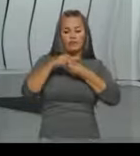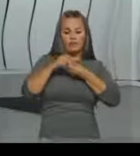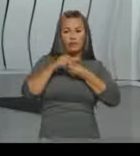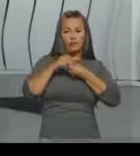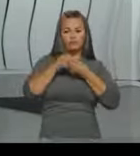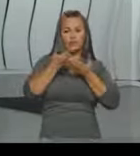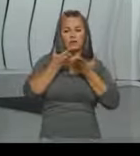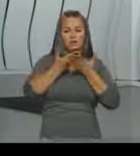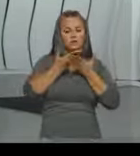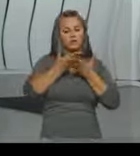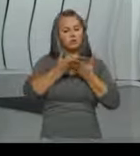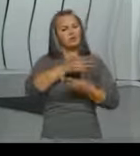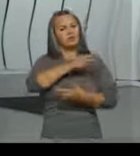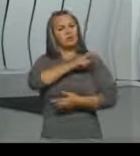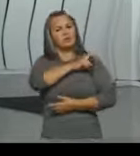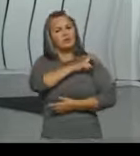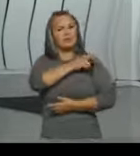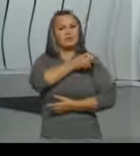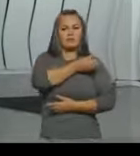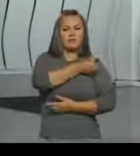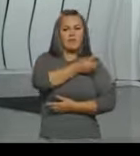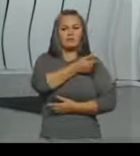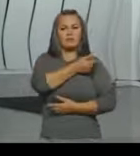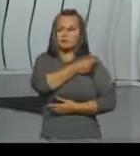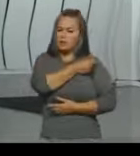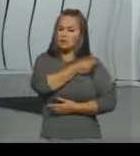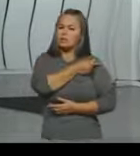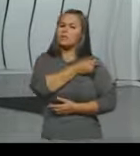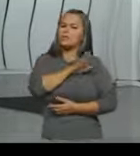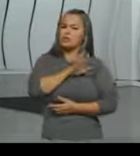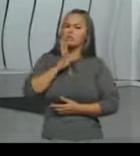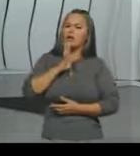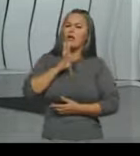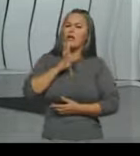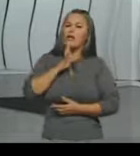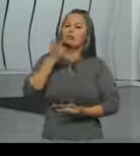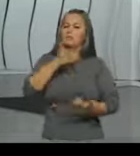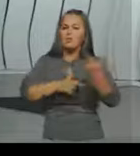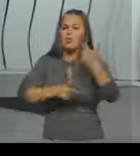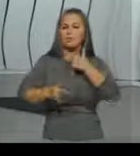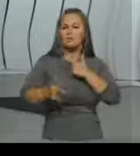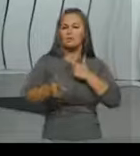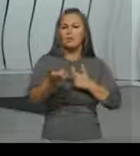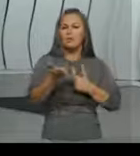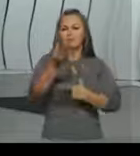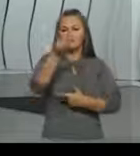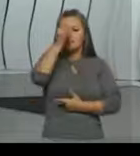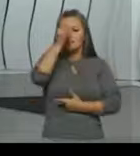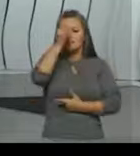é bom para nós, que isso nos torna fortes e melhores, tá ok? Então apagando aqui.